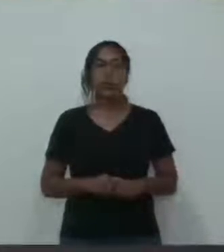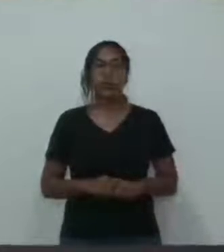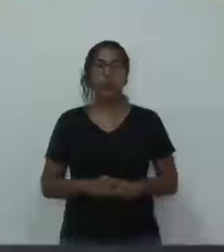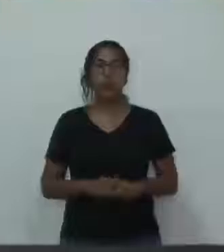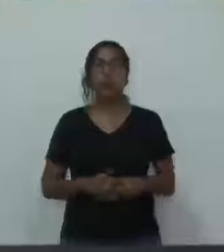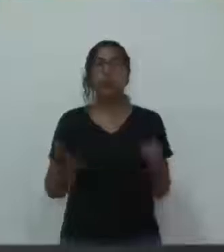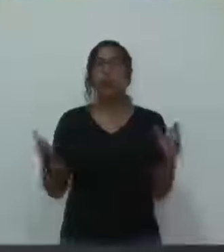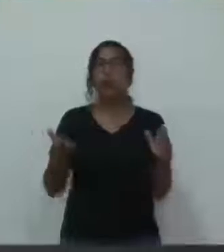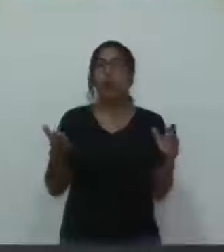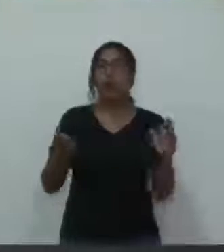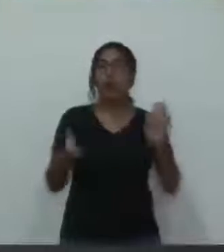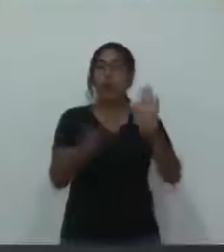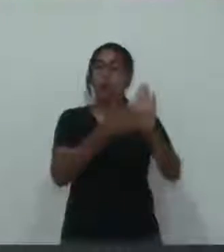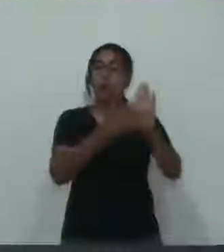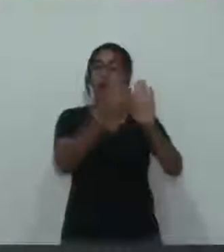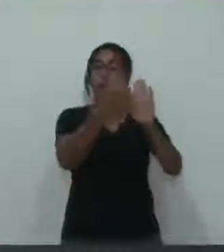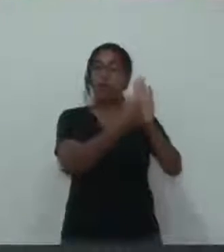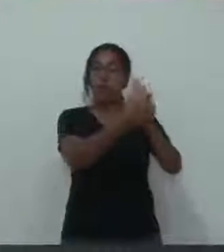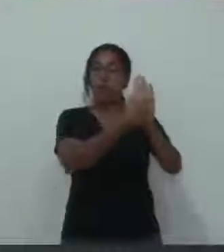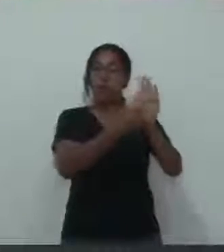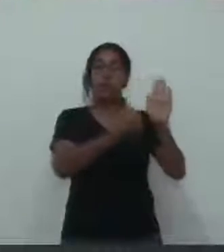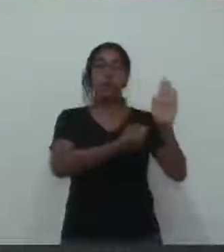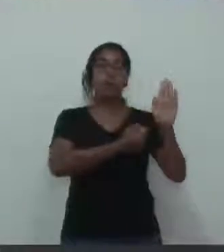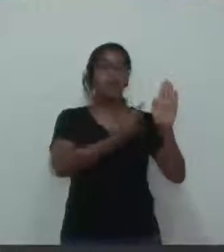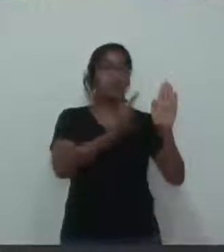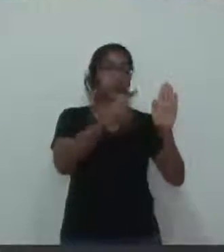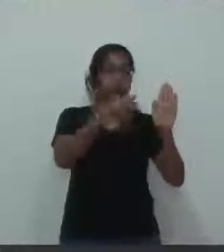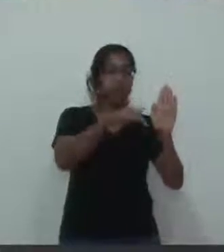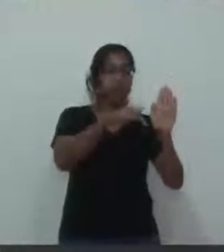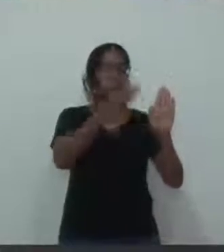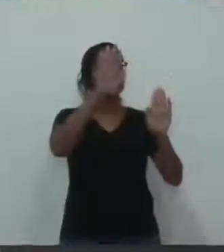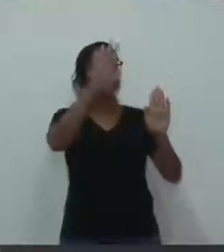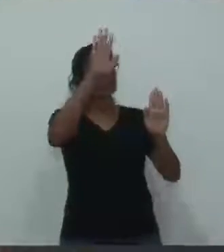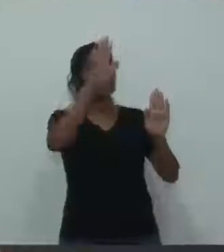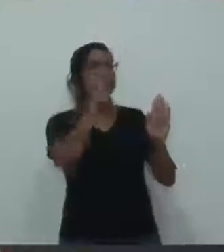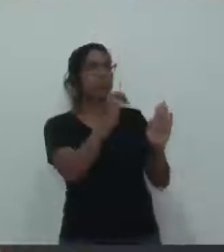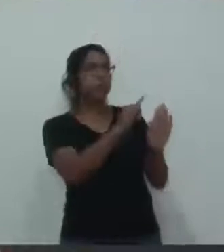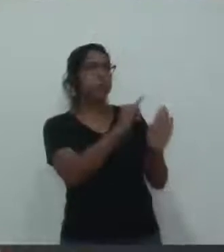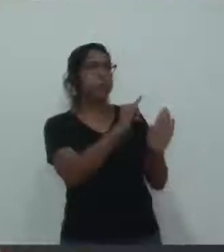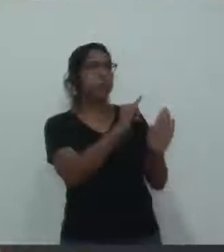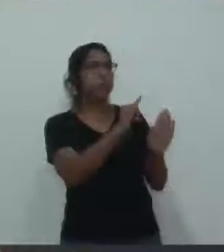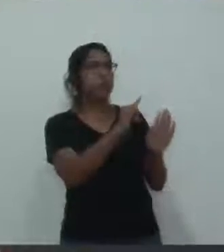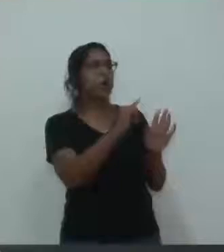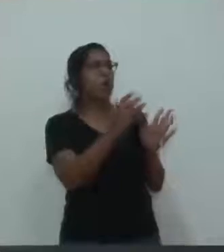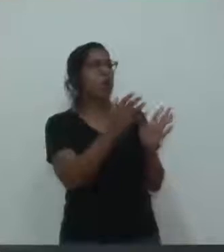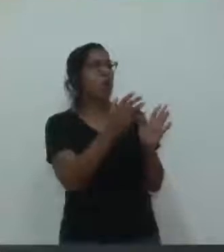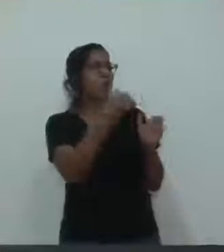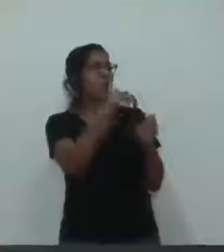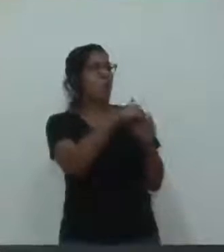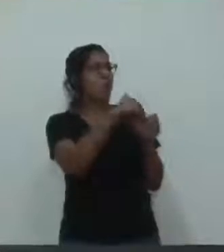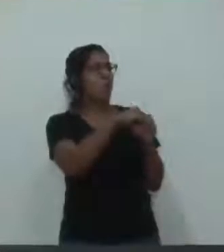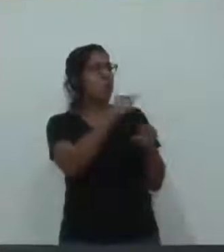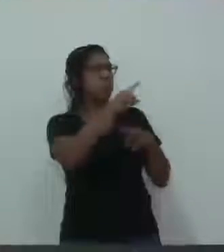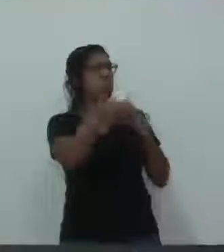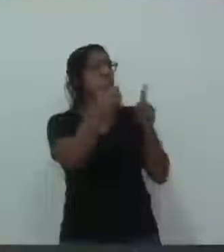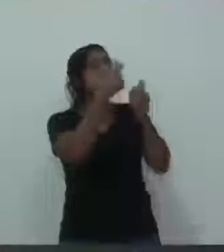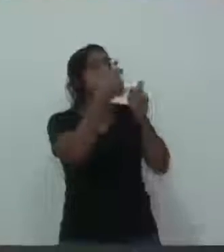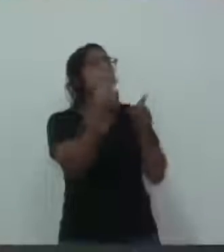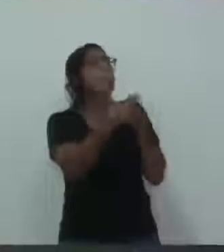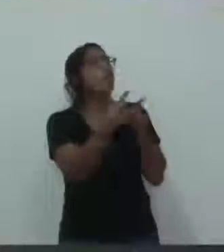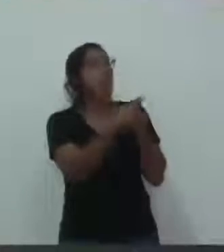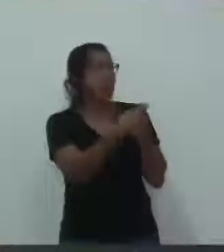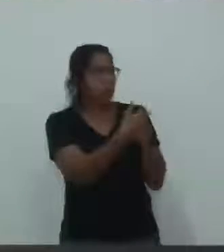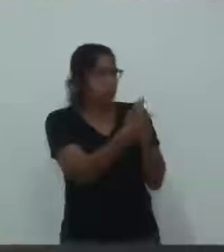Está em discussão única a emenda supressiva número 17 ao senhor projeto de lei. presidente, questão de ordem, não vai justificar voto? Não entendi? Não vai justificar